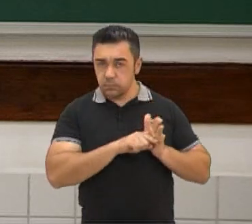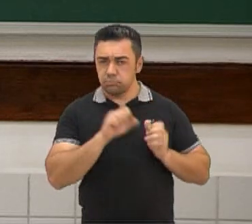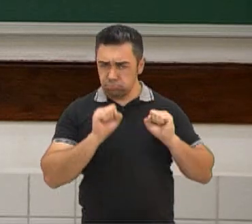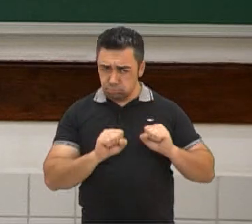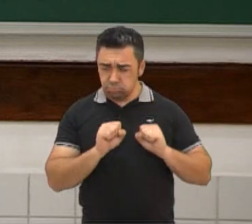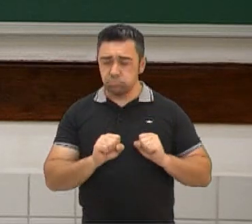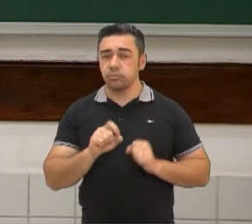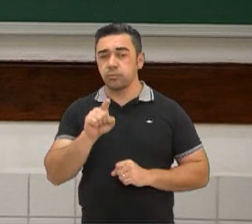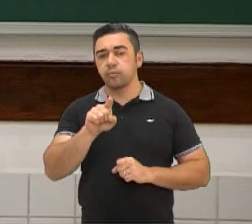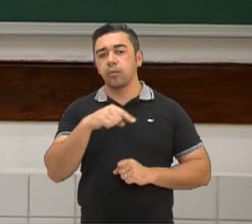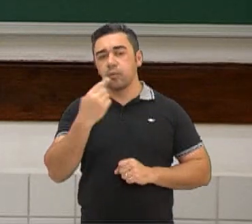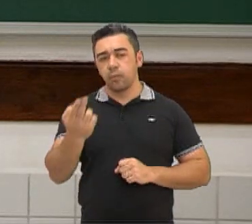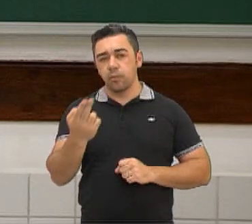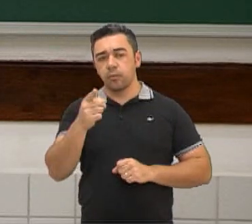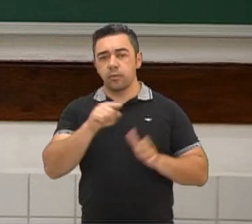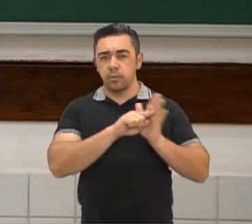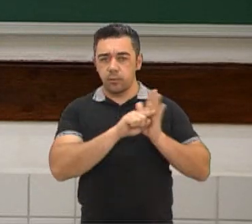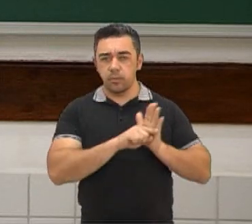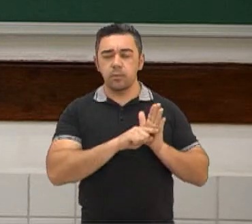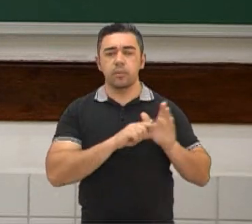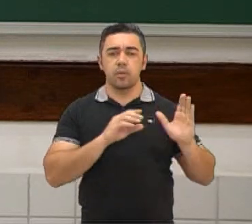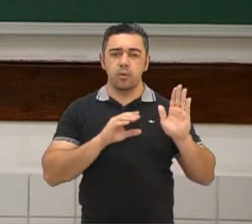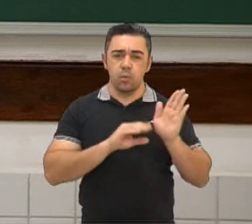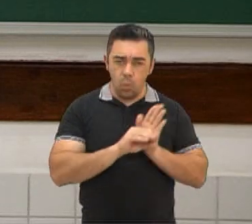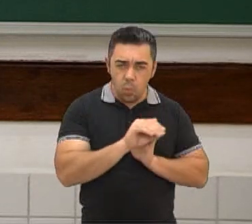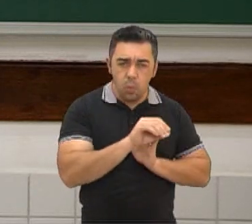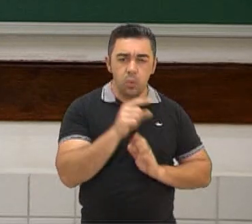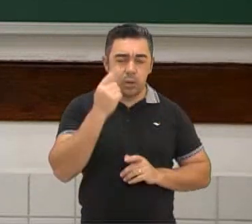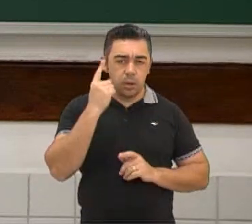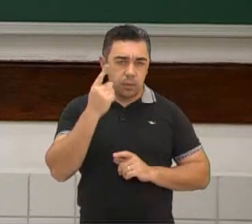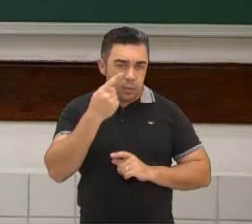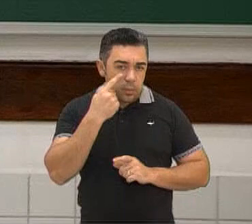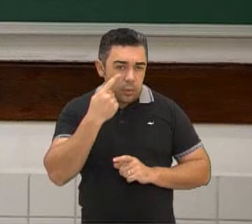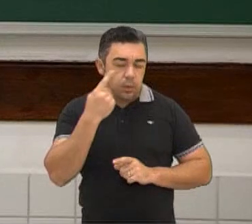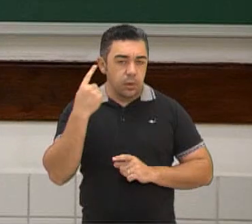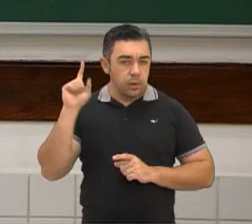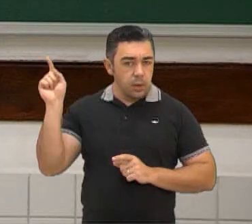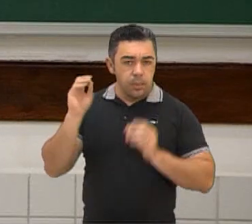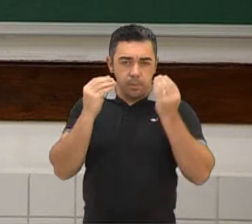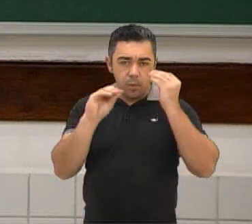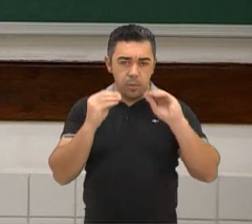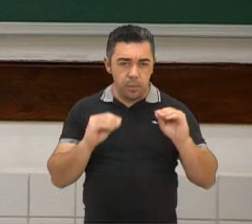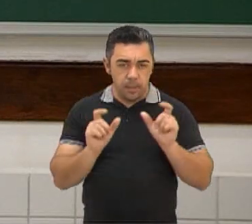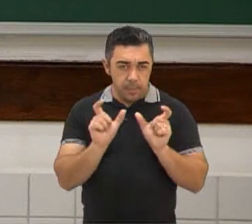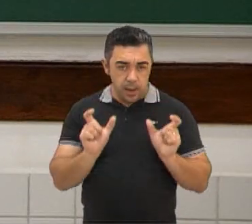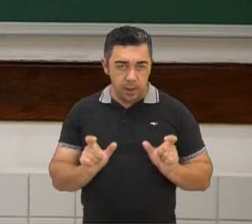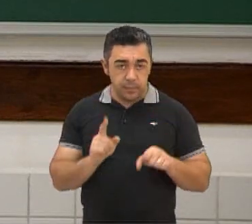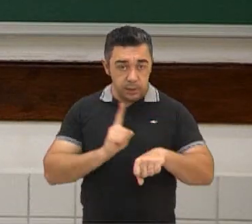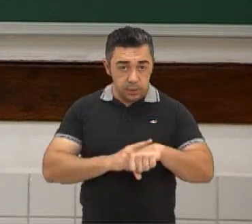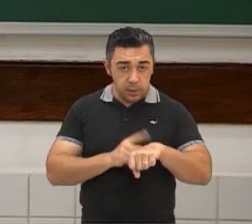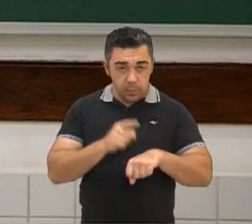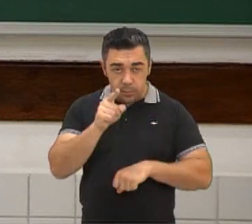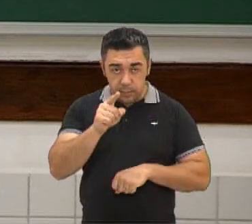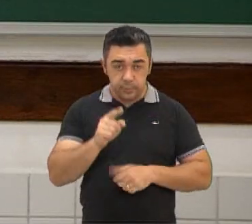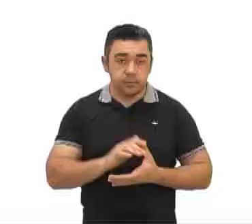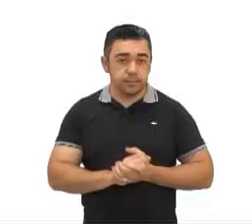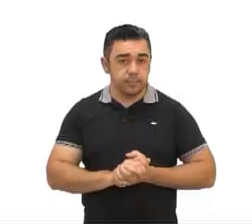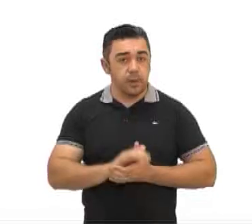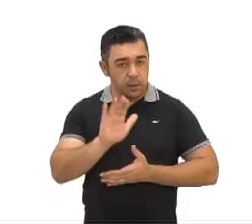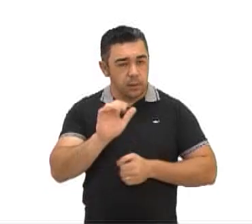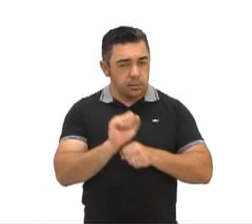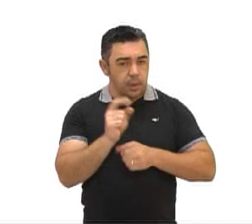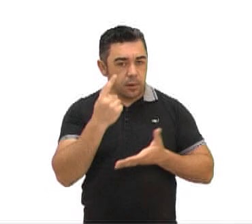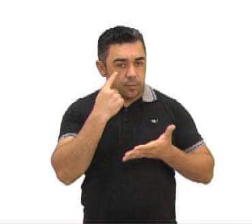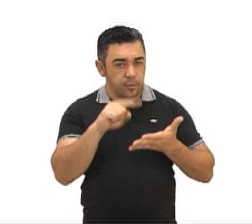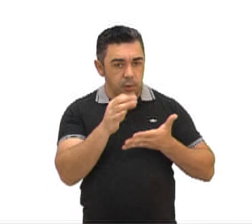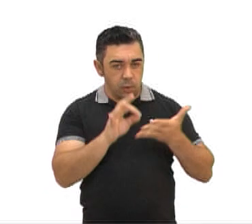ou também pode fazer uma pesquisa no Google caso você não consiga completar sozinho. Vou dar um tempinho para vocês, a gente volta